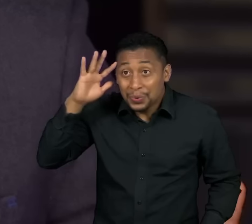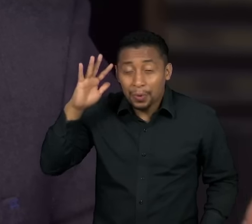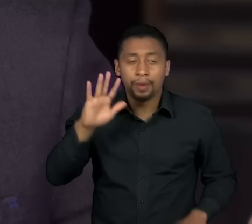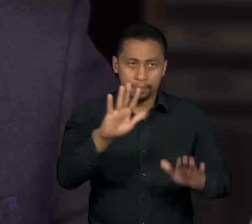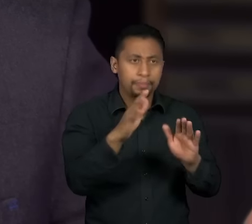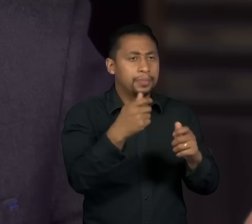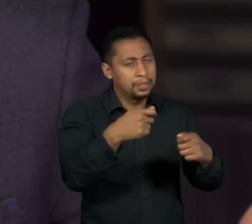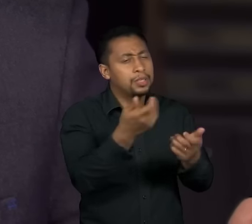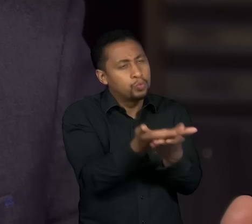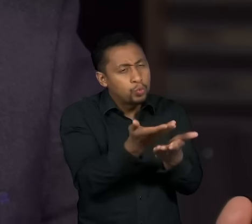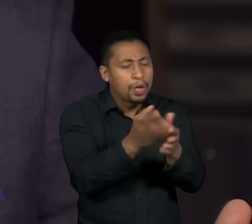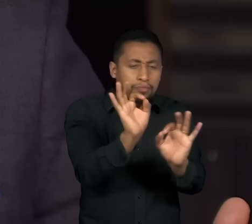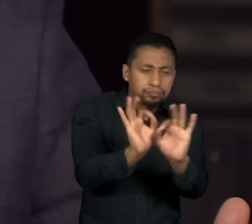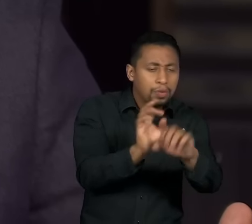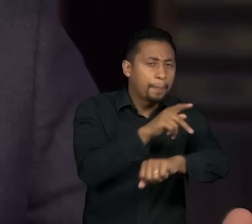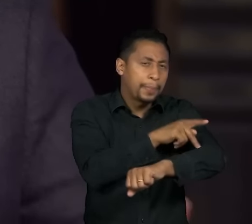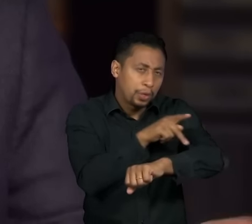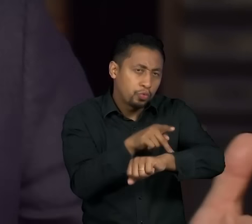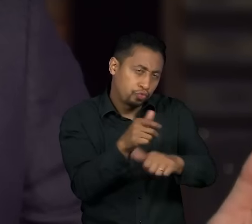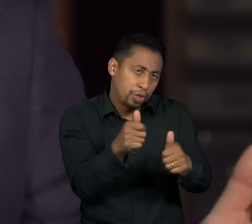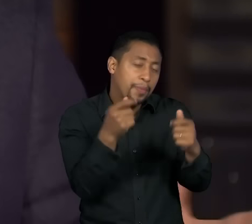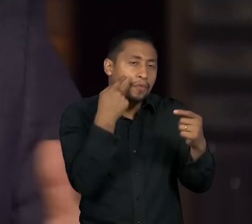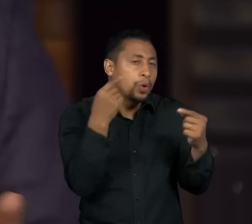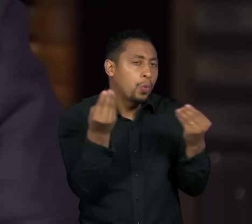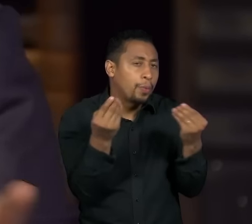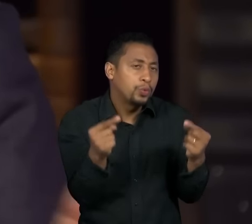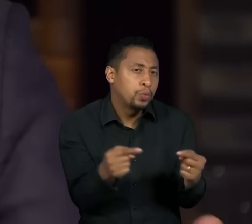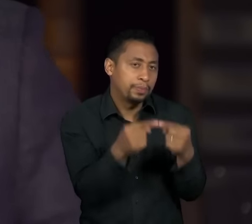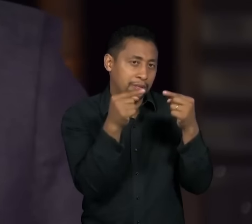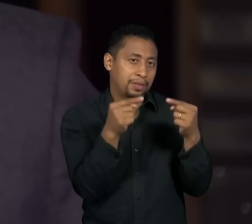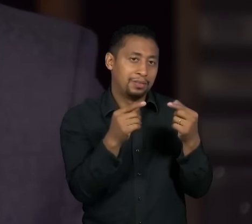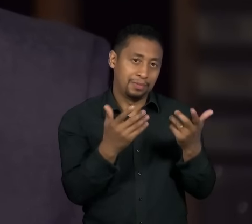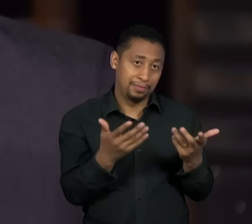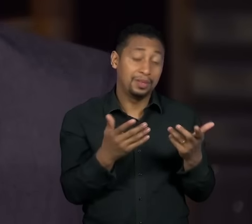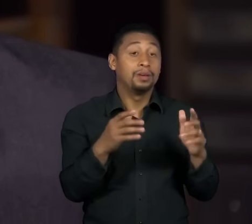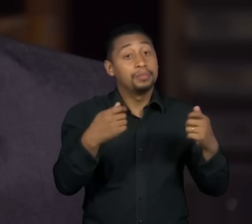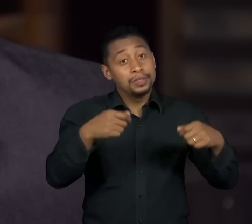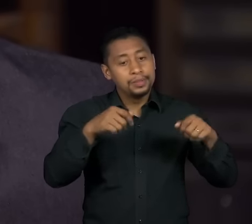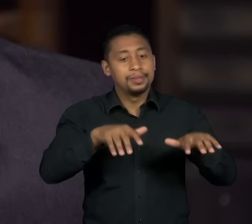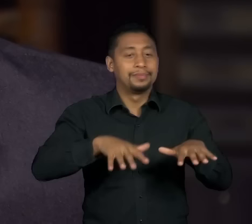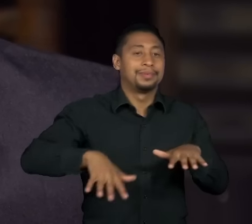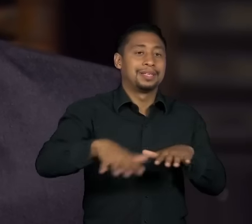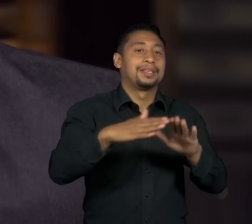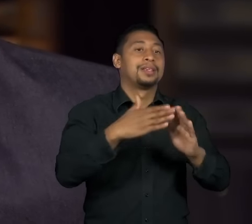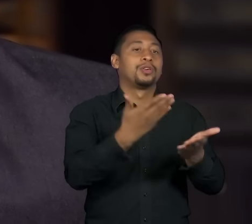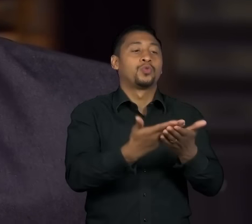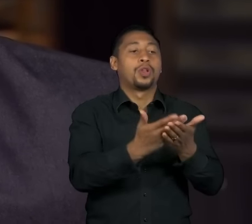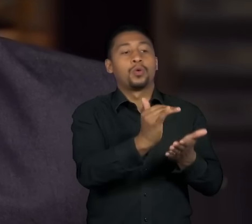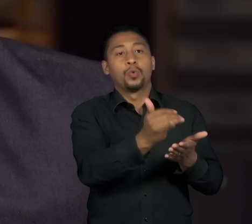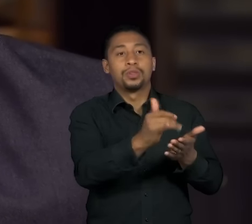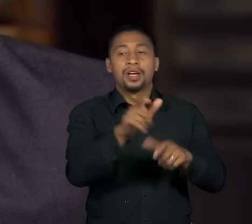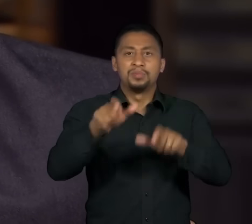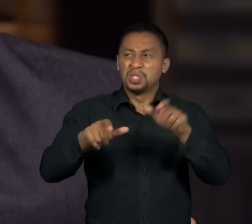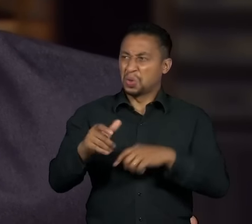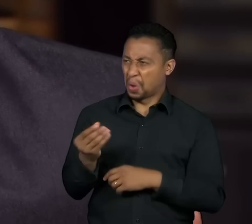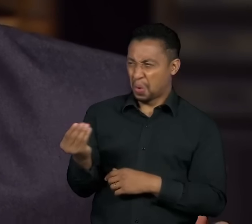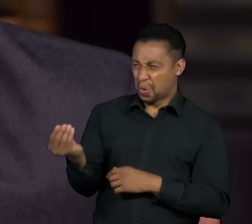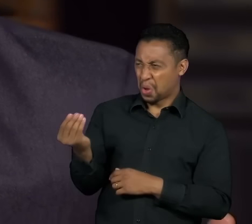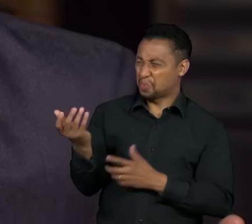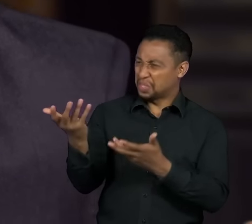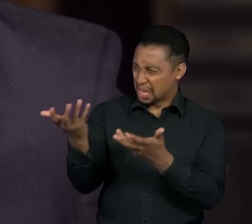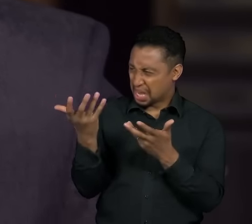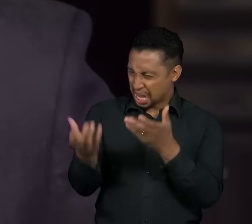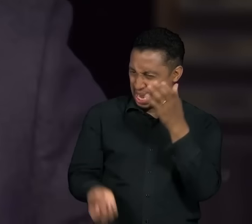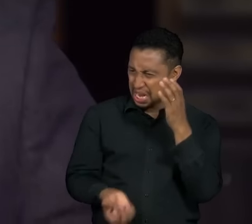em onde se encaixa isso, né? Sim. Porque tem muita gente que acha que também que falar disso na escola você está criando uma ideologia de gênero, você